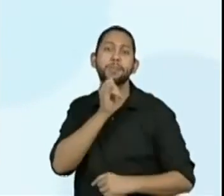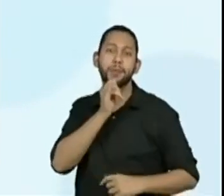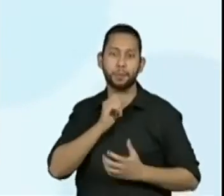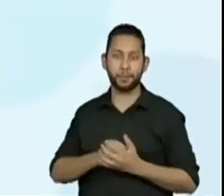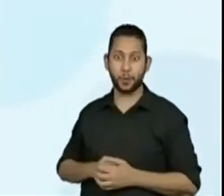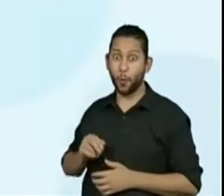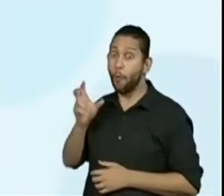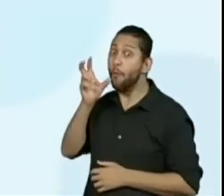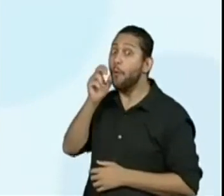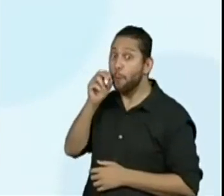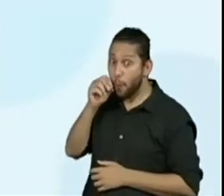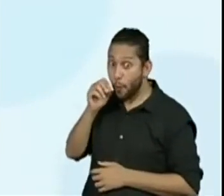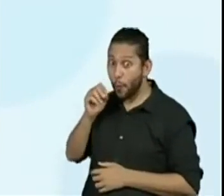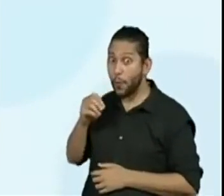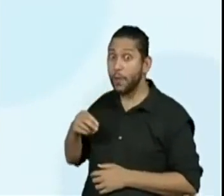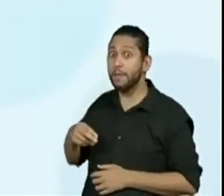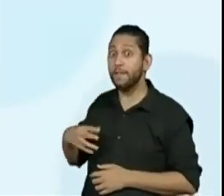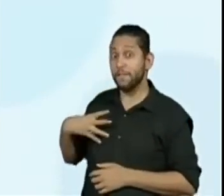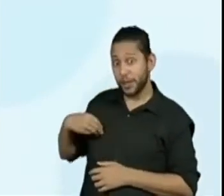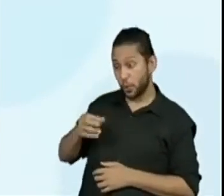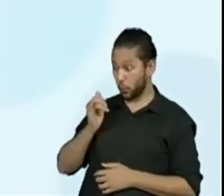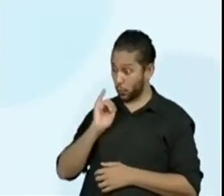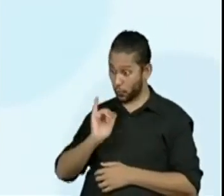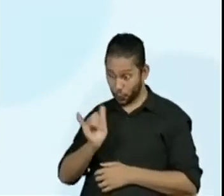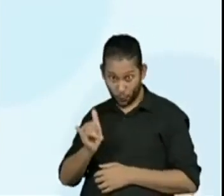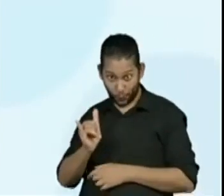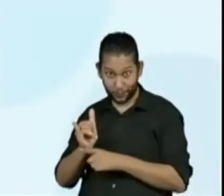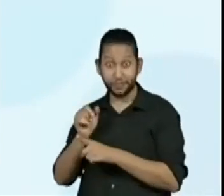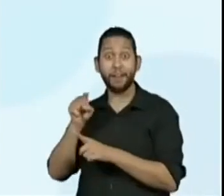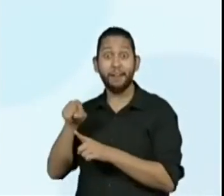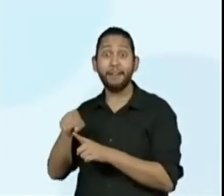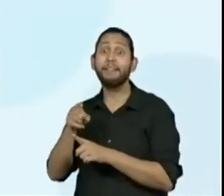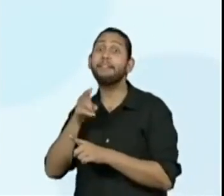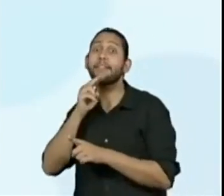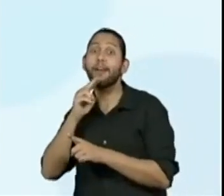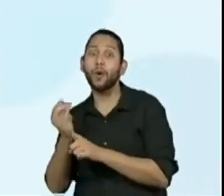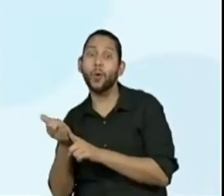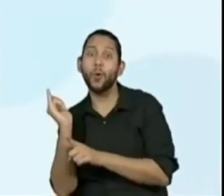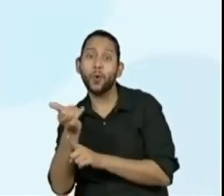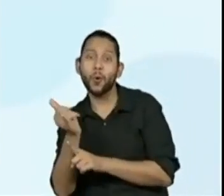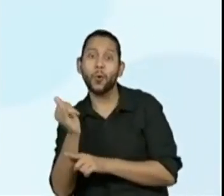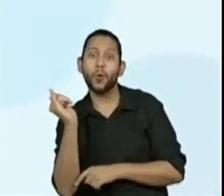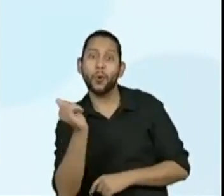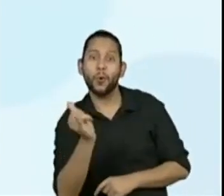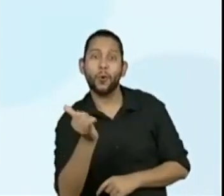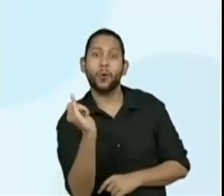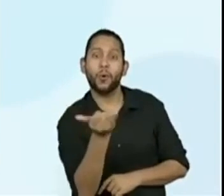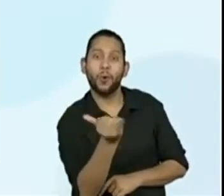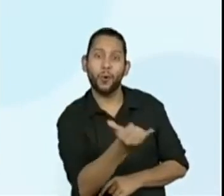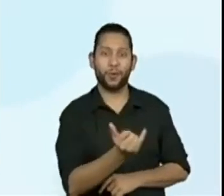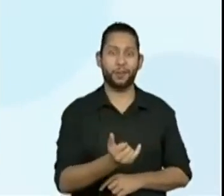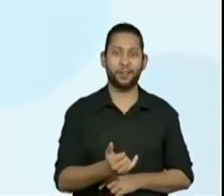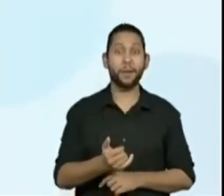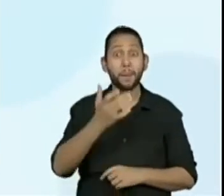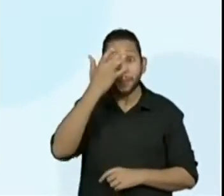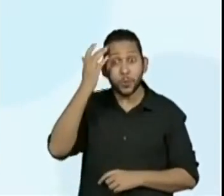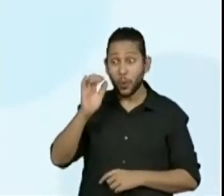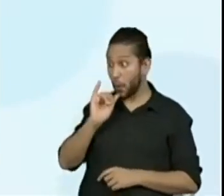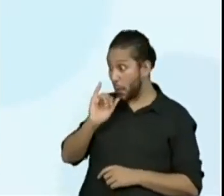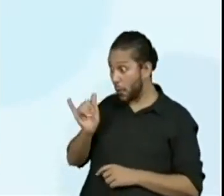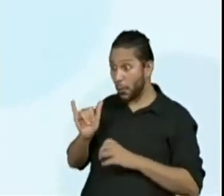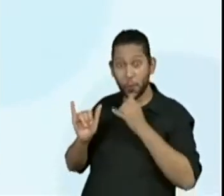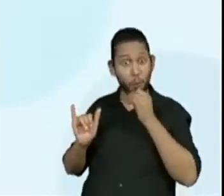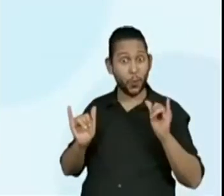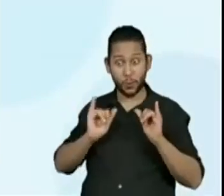filhos, netos e amigos. Assim, as pessoas conheciam as histórias e as contavam também